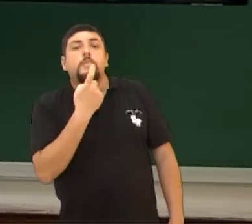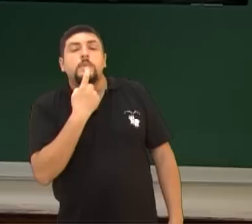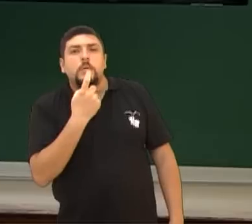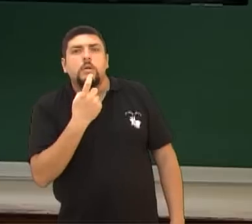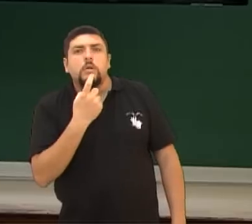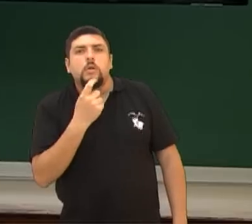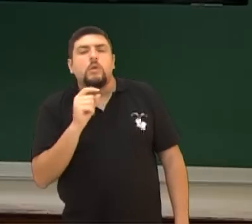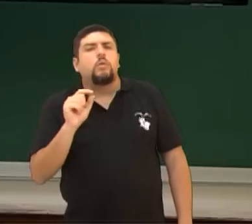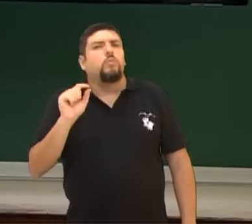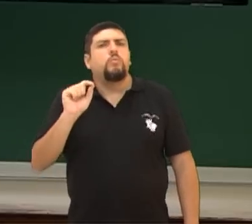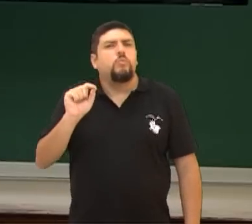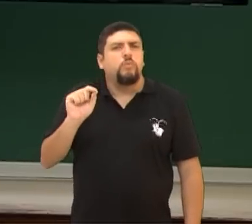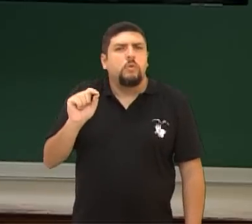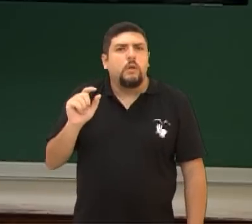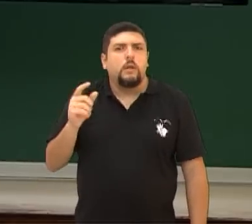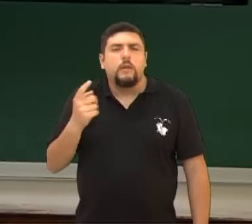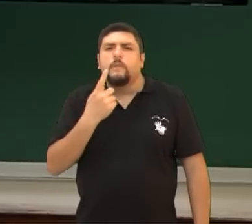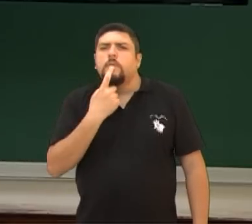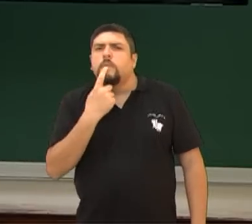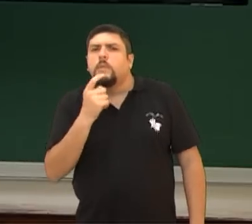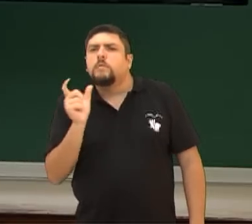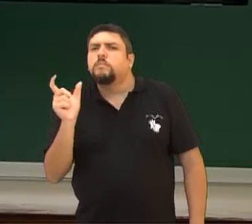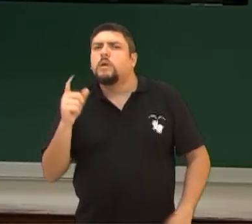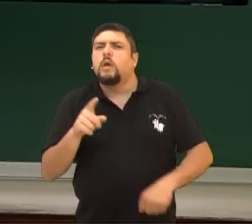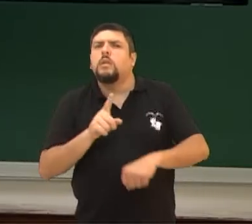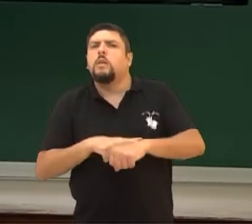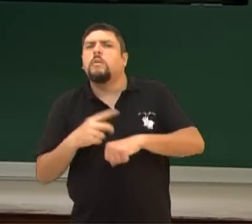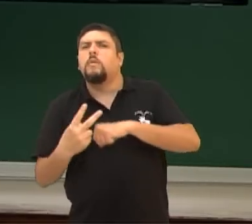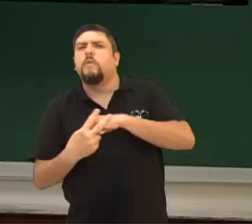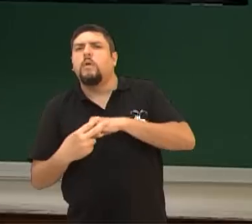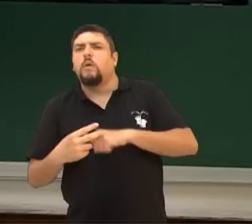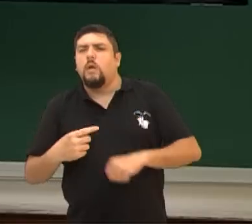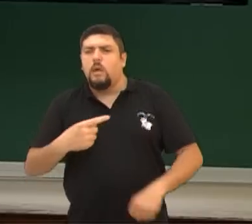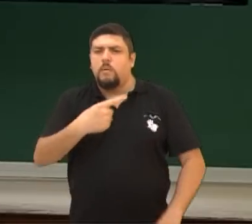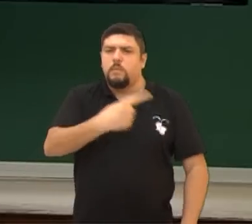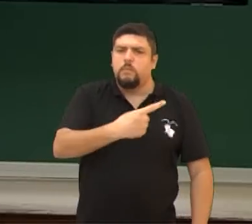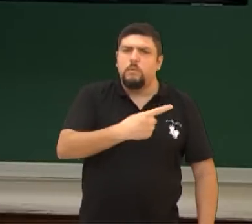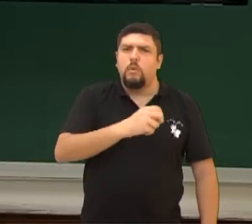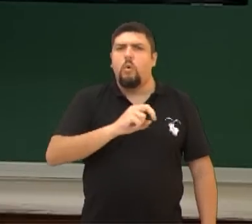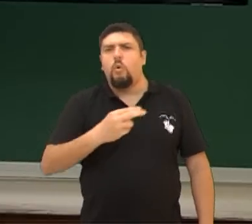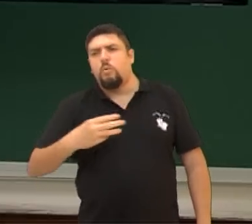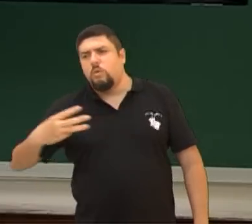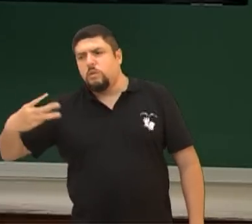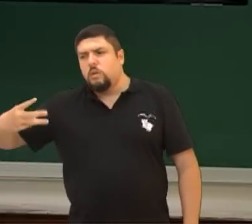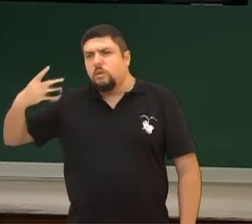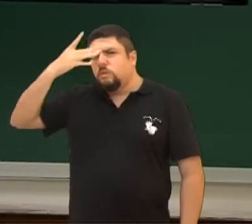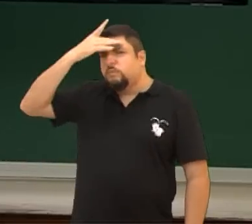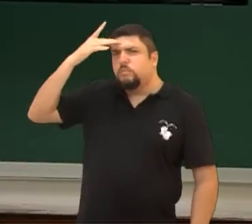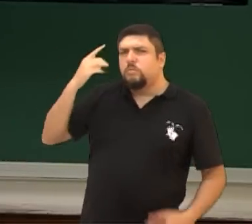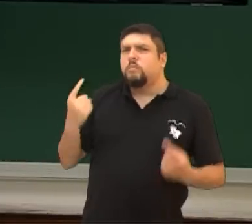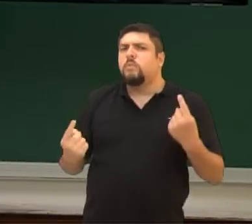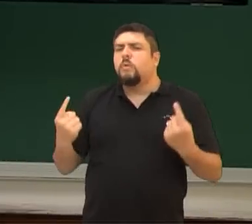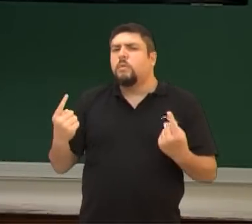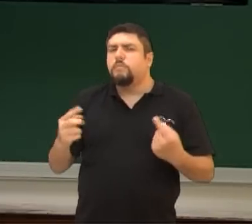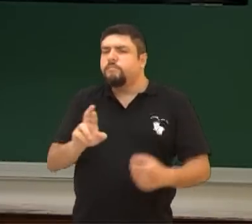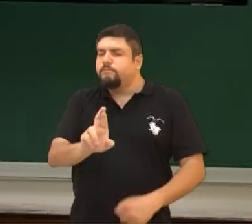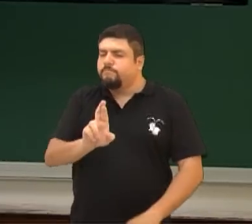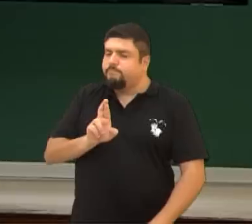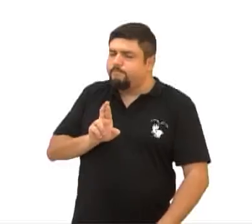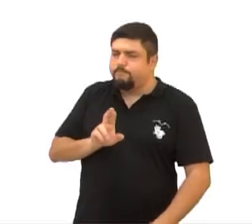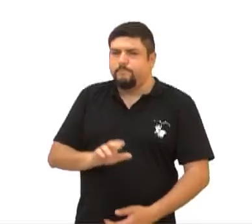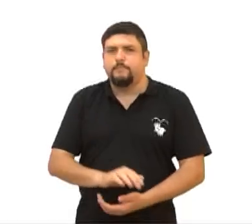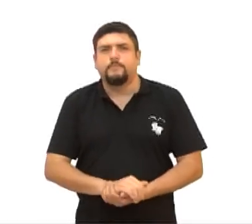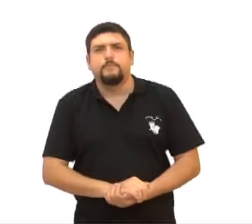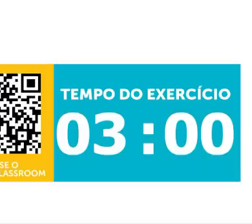Em que pessoa do discurso está o título? Primeira ou terceira pessoa? Um tempinho para você e já